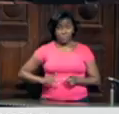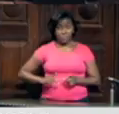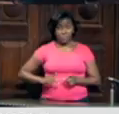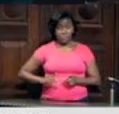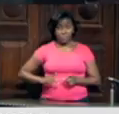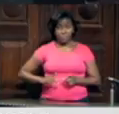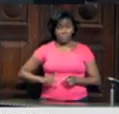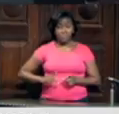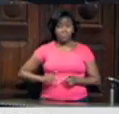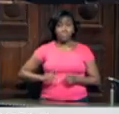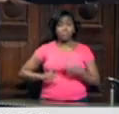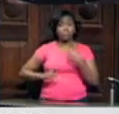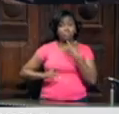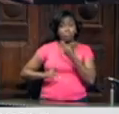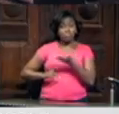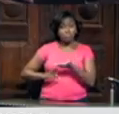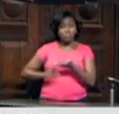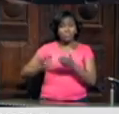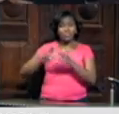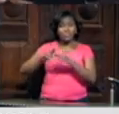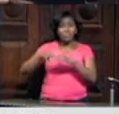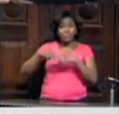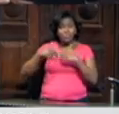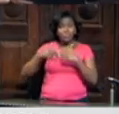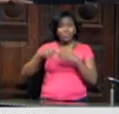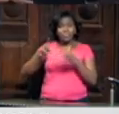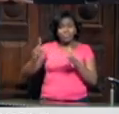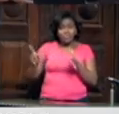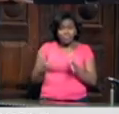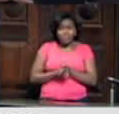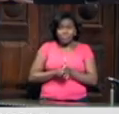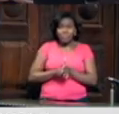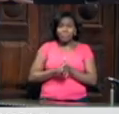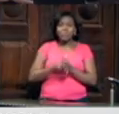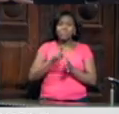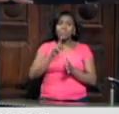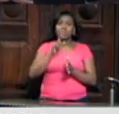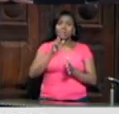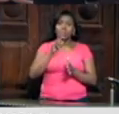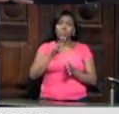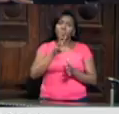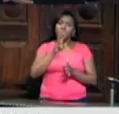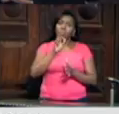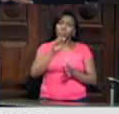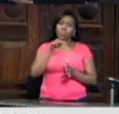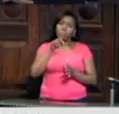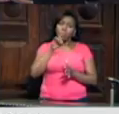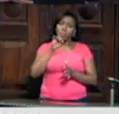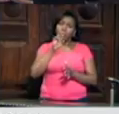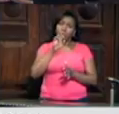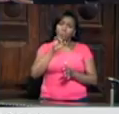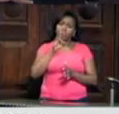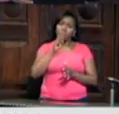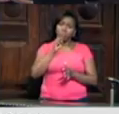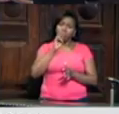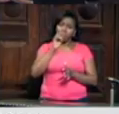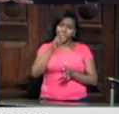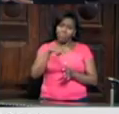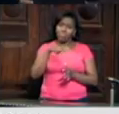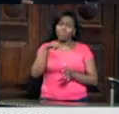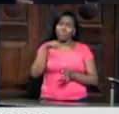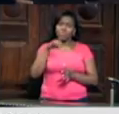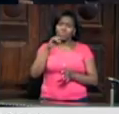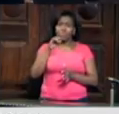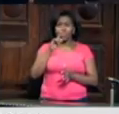da Comissão de Cultura, o seu integrante, que é o deputado Anderson Nogueira, e a minha amiga muito estimada,